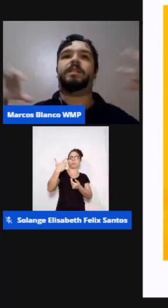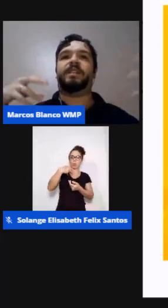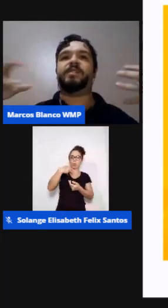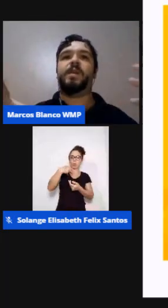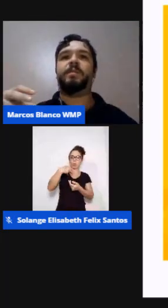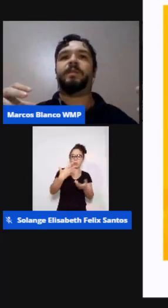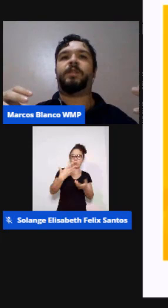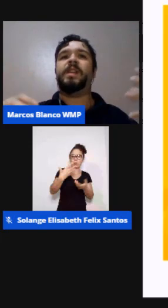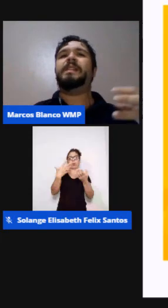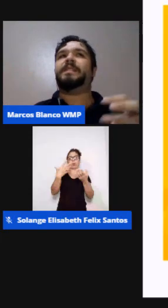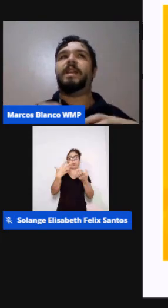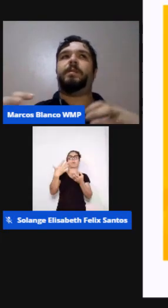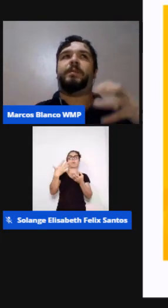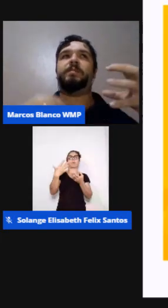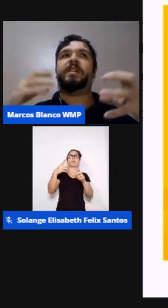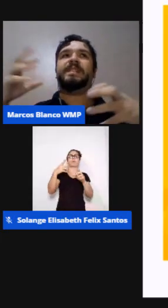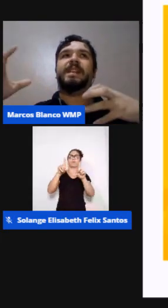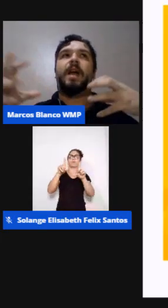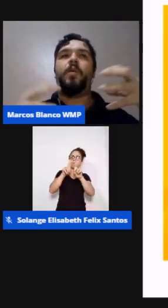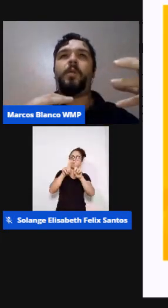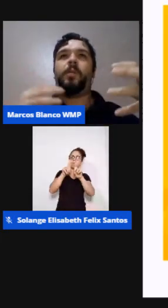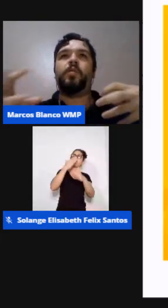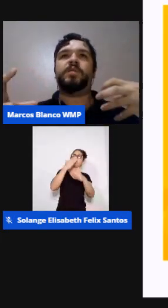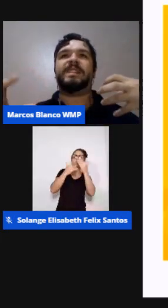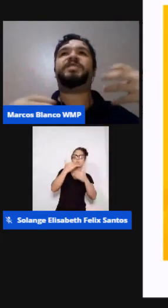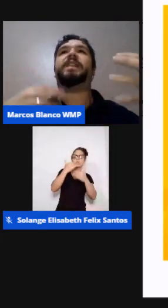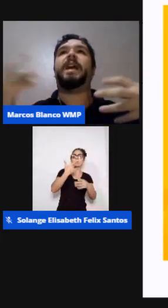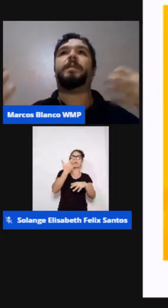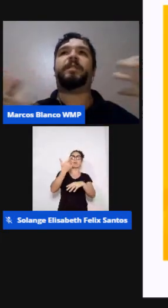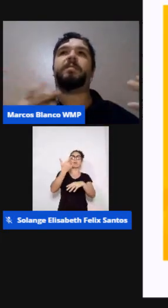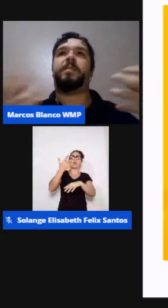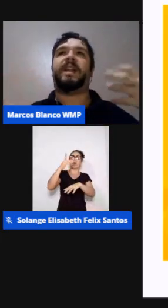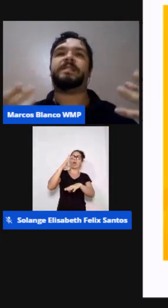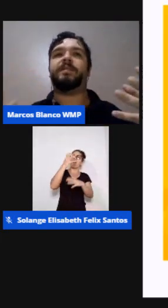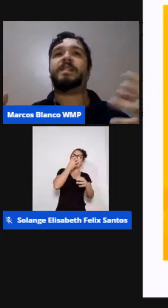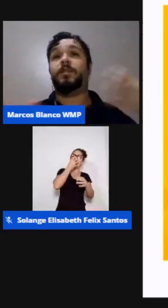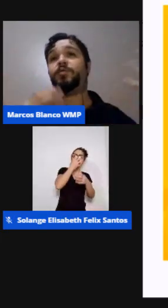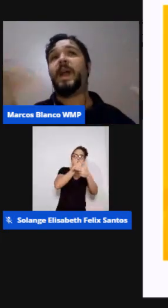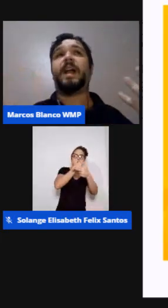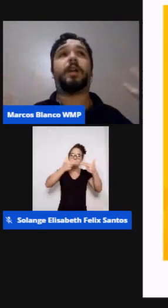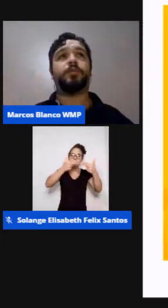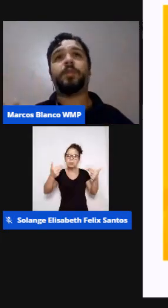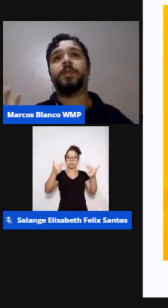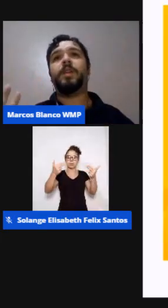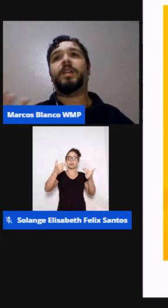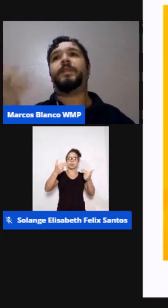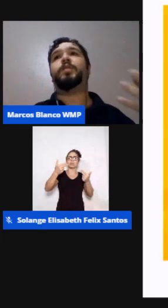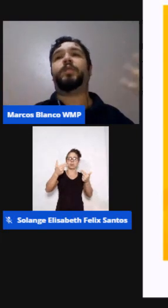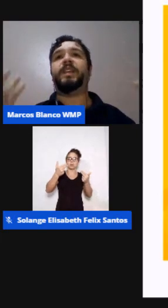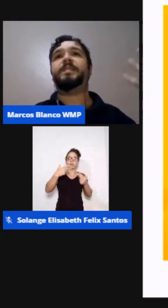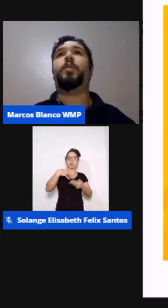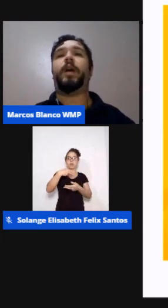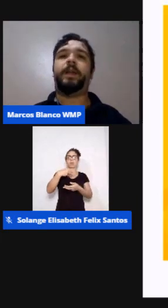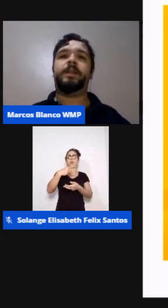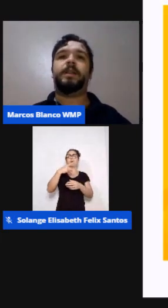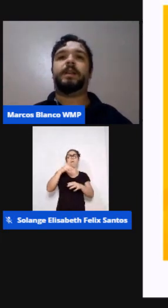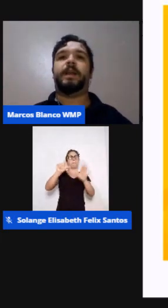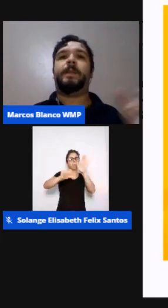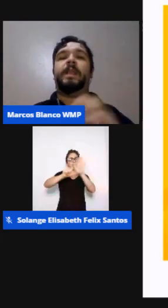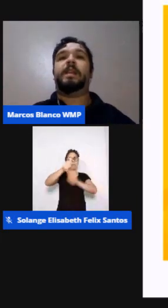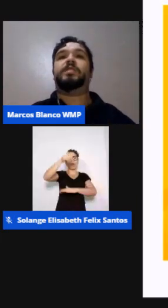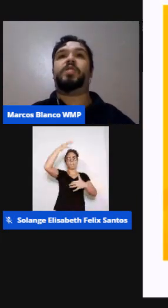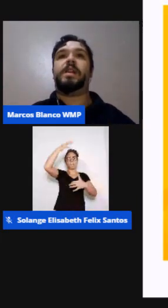se alimentando desses mamíferos. Se lembra, o primeiro sinal, o sentinela para a febre amarela silvestre, são os macacos, que ficam doentes e